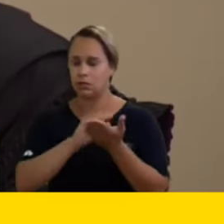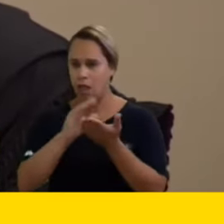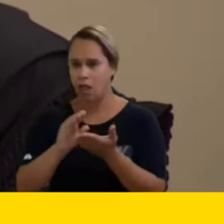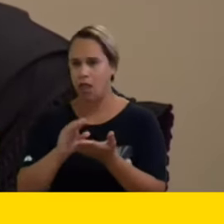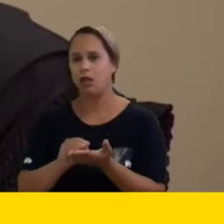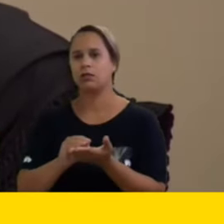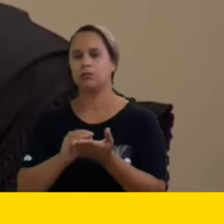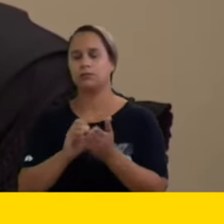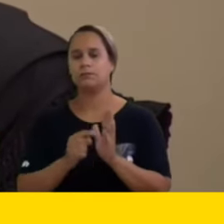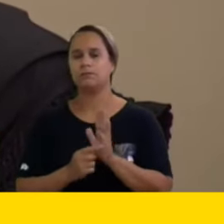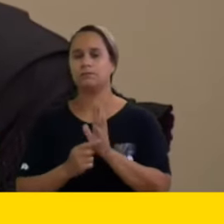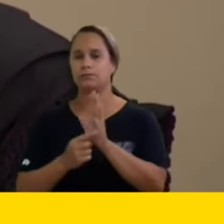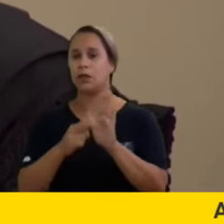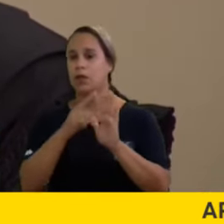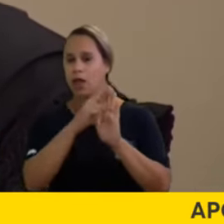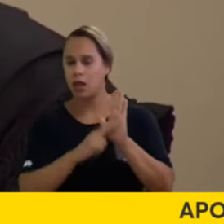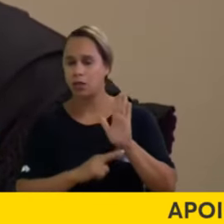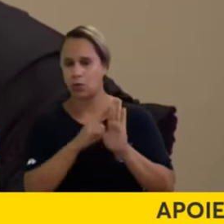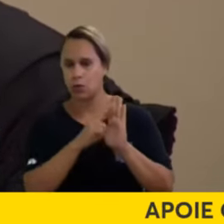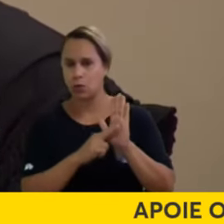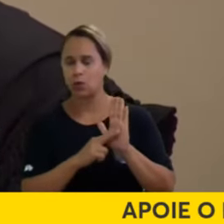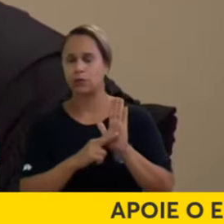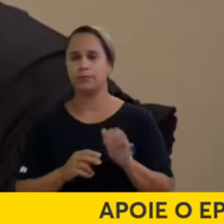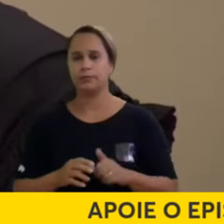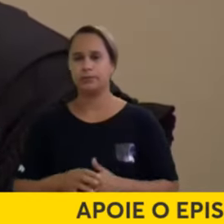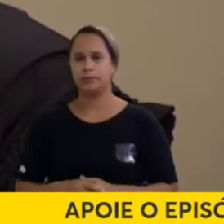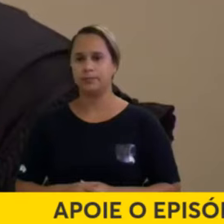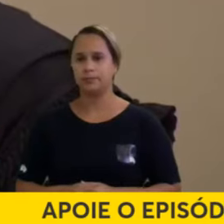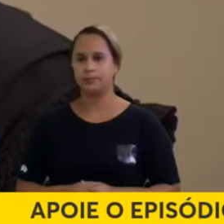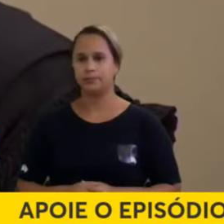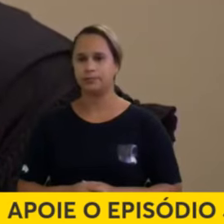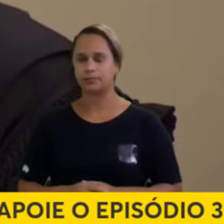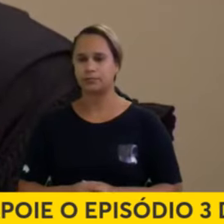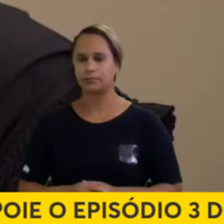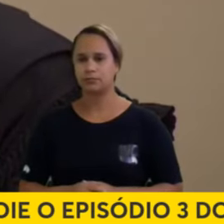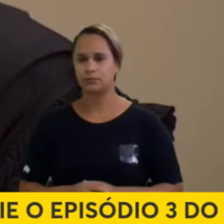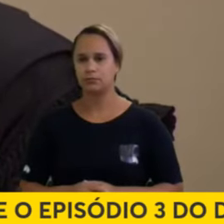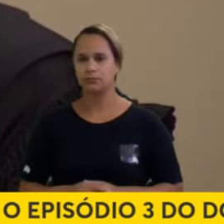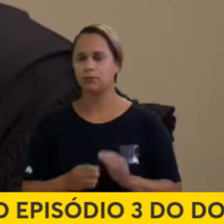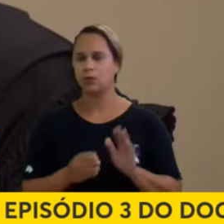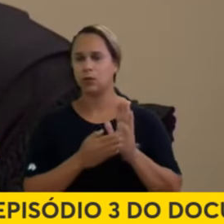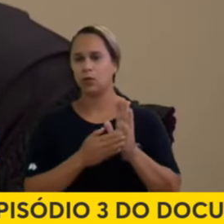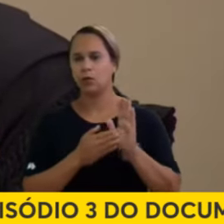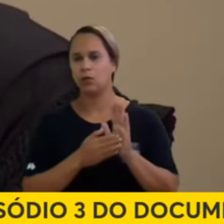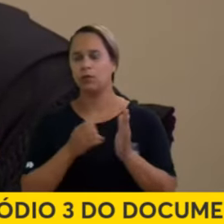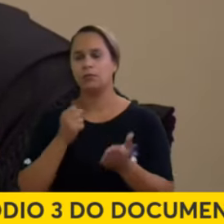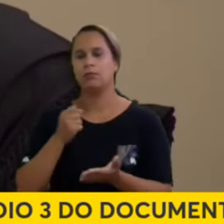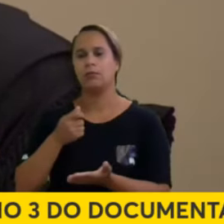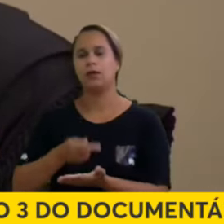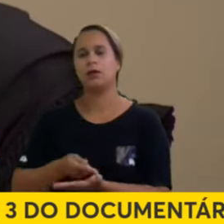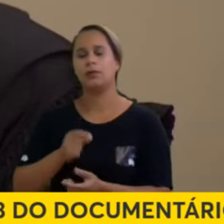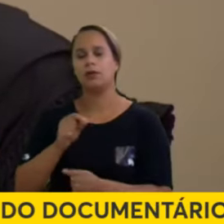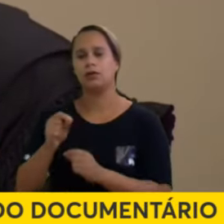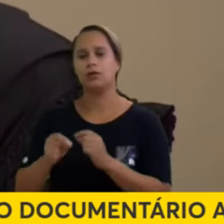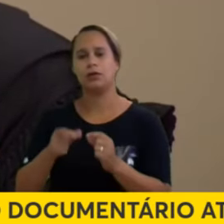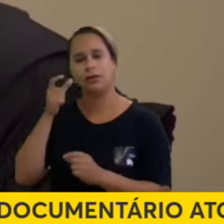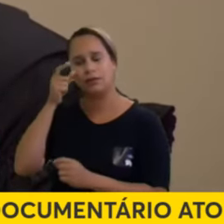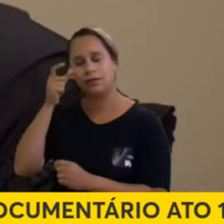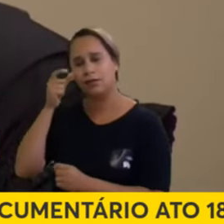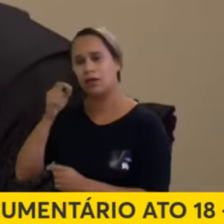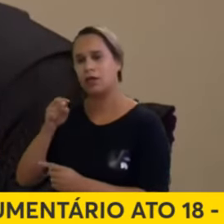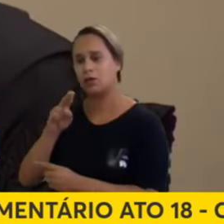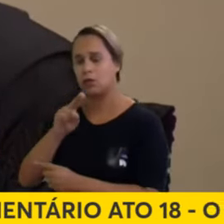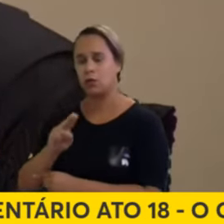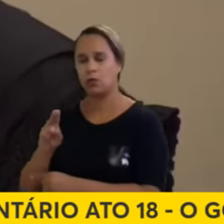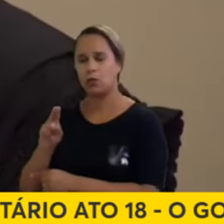spsa spca const pagamentos em favor do escritório Medeiros em razão da promoção dos interesses da União Brasil em ações que tramitam no